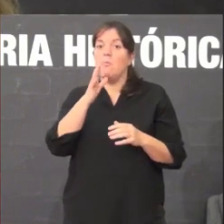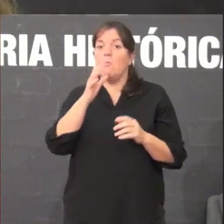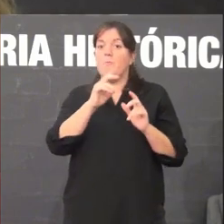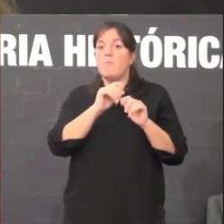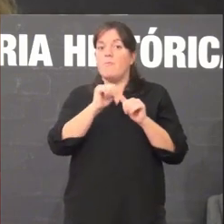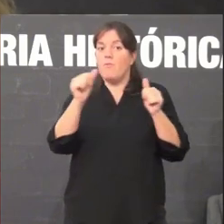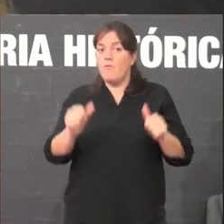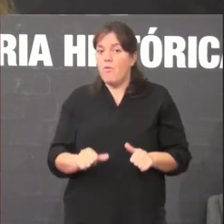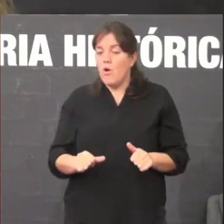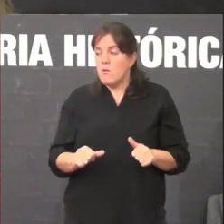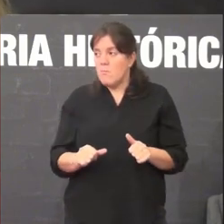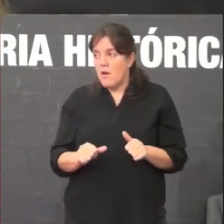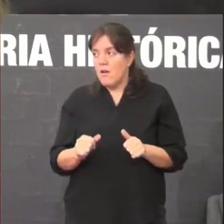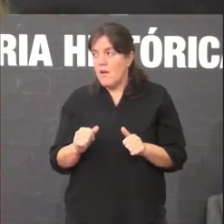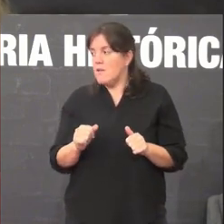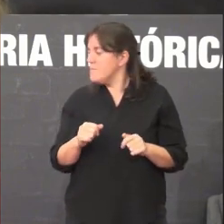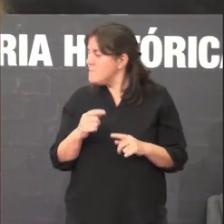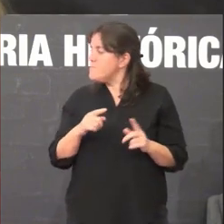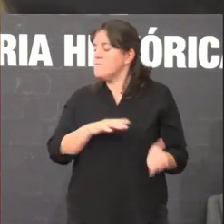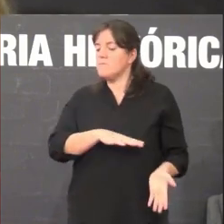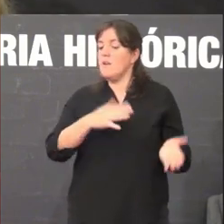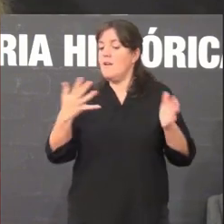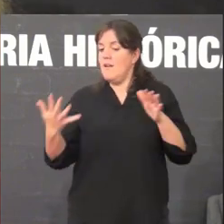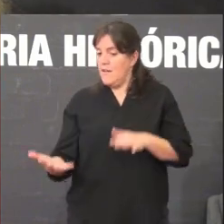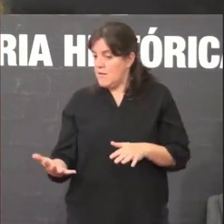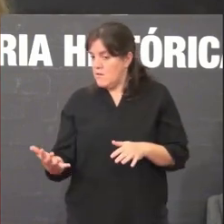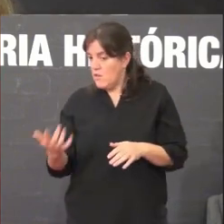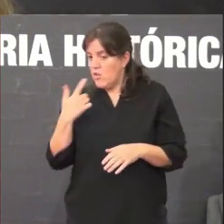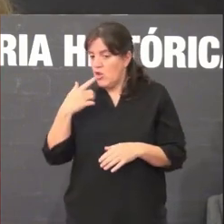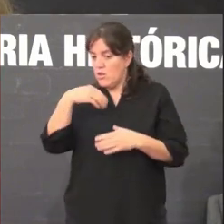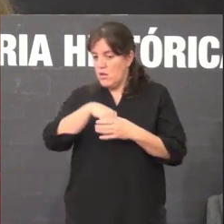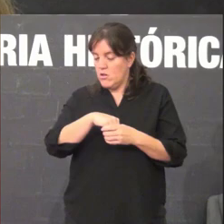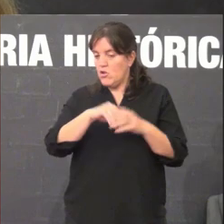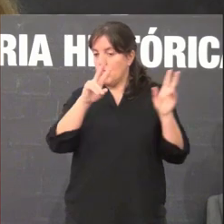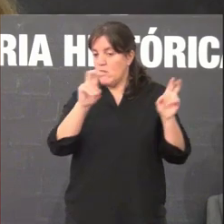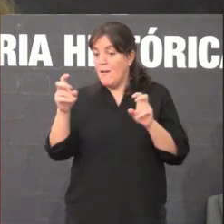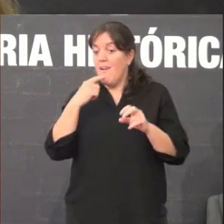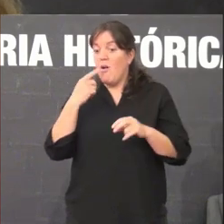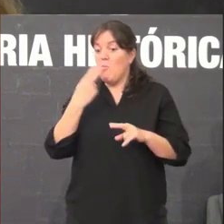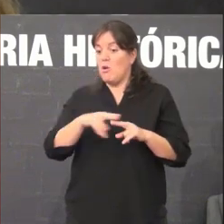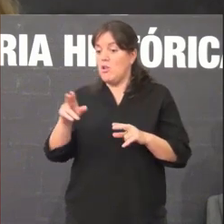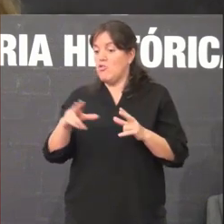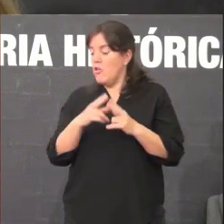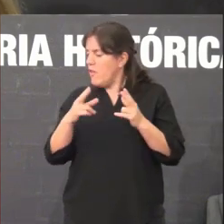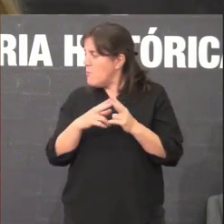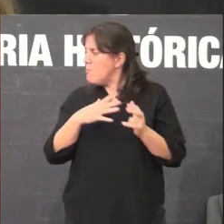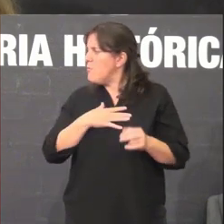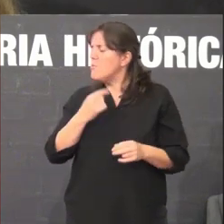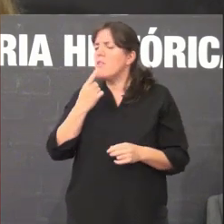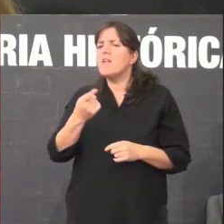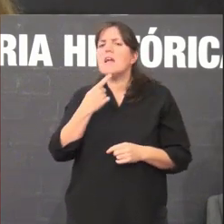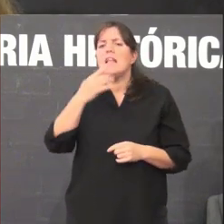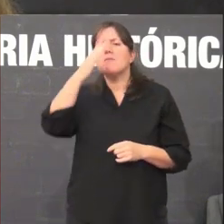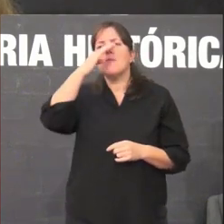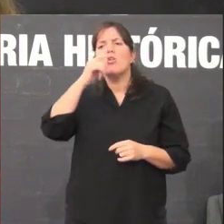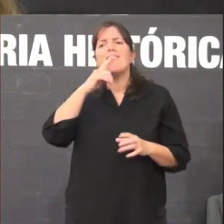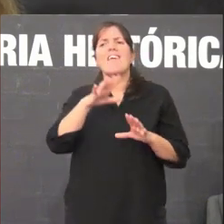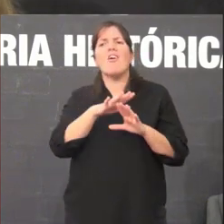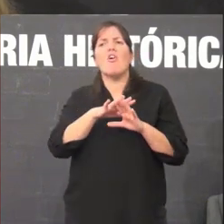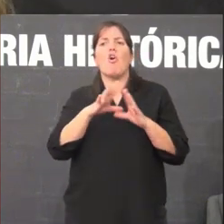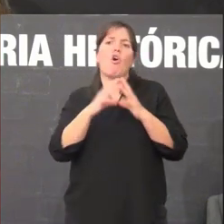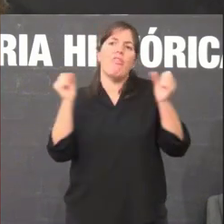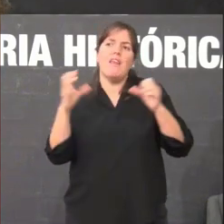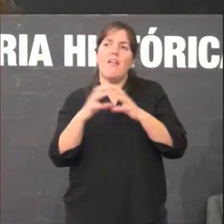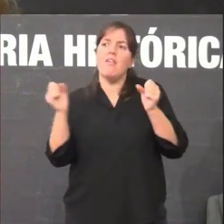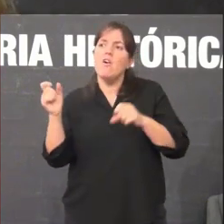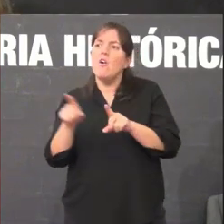nos anos de transição, levando-se em consideração o contexto político e social da época, pode-se dizer que as memórias da reconciliação tiveram